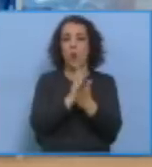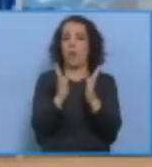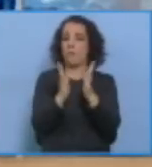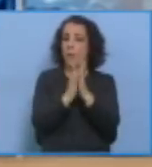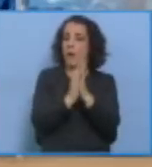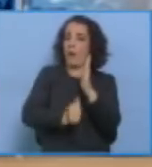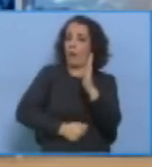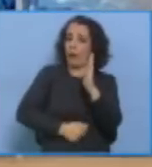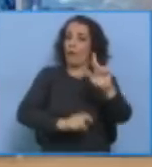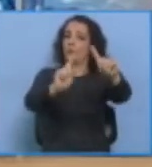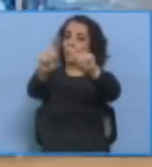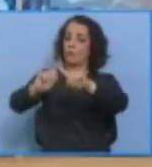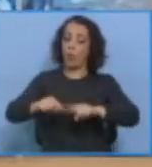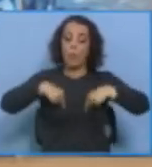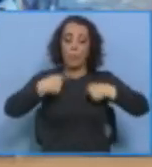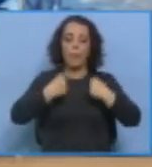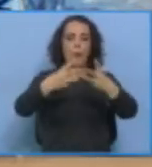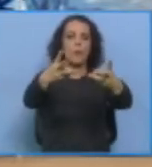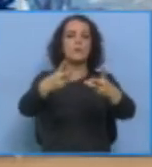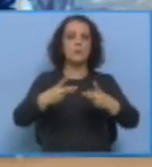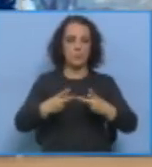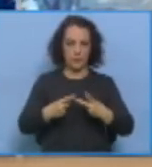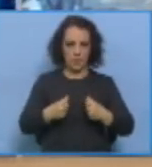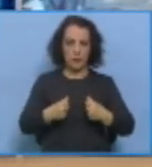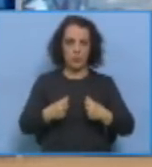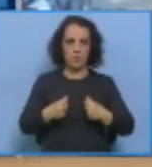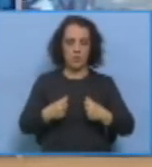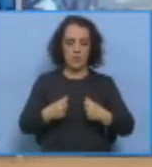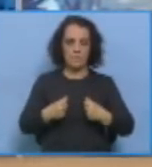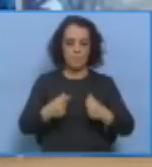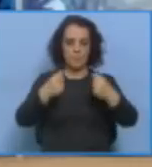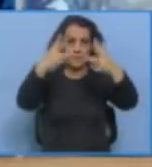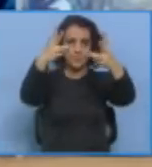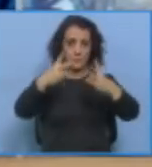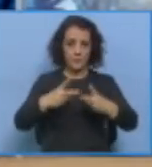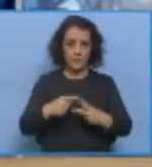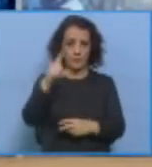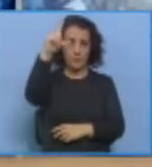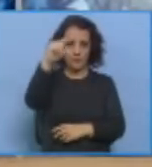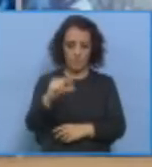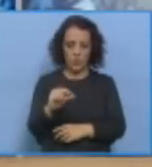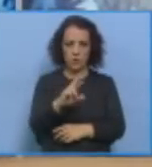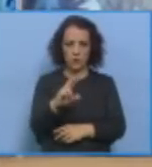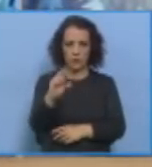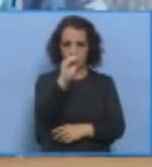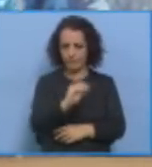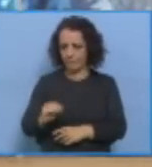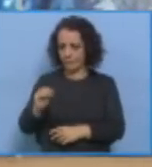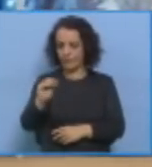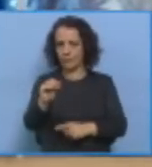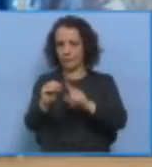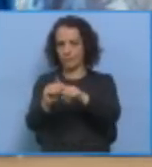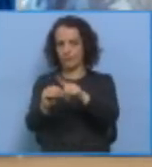que efetivamente consagram do seu orçamento um determinado montante para que efetivamente seja